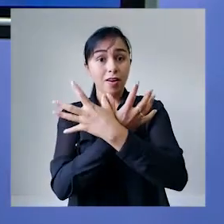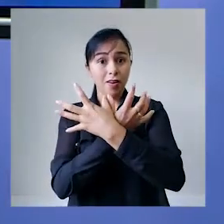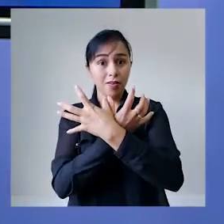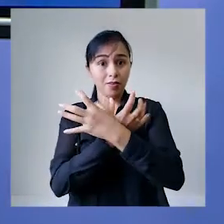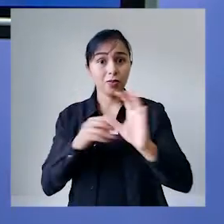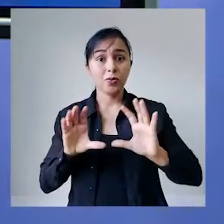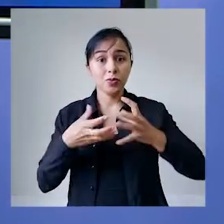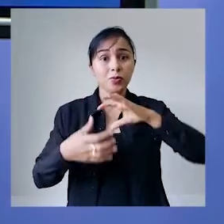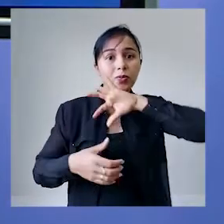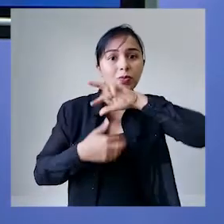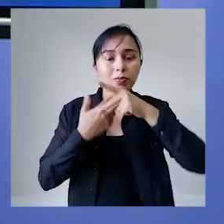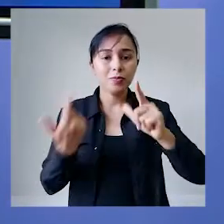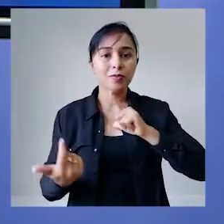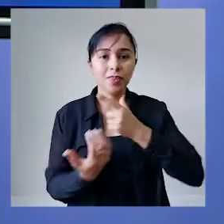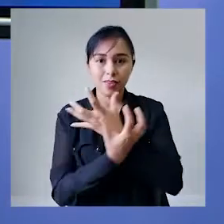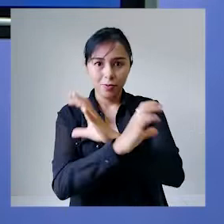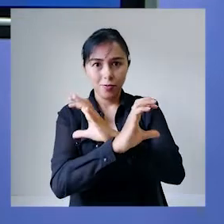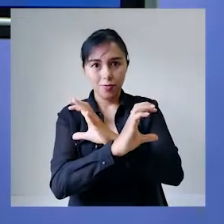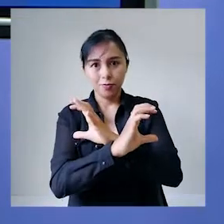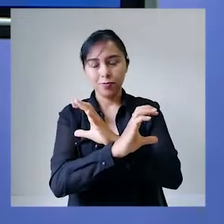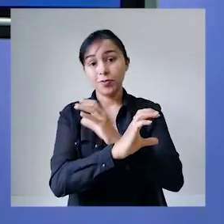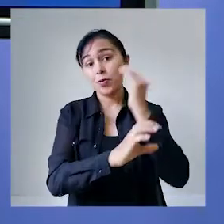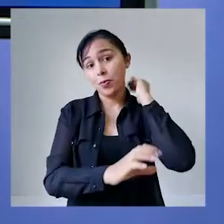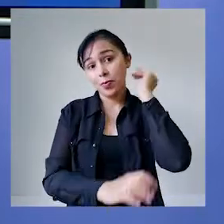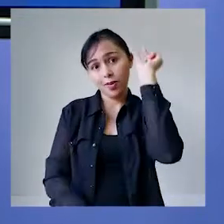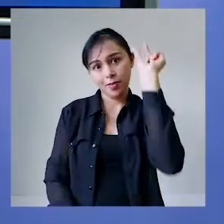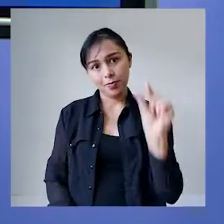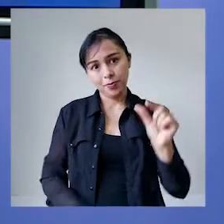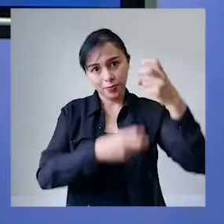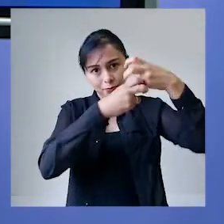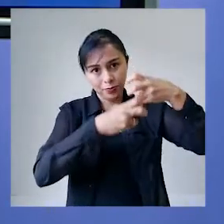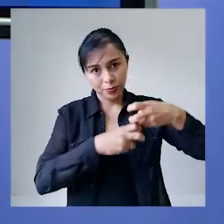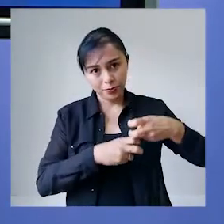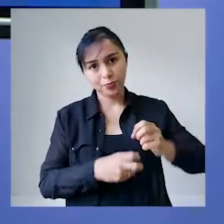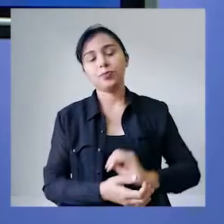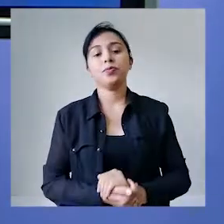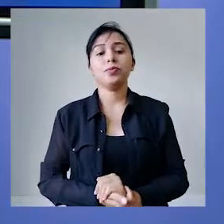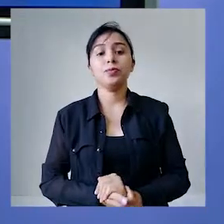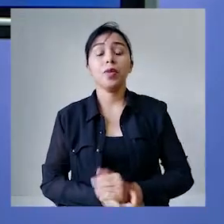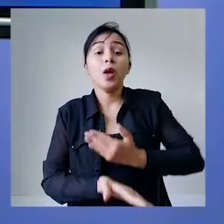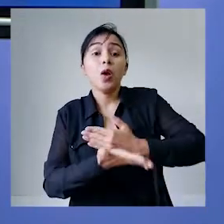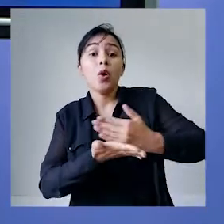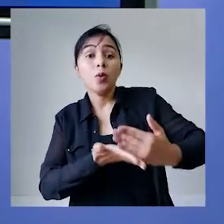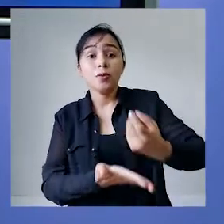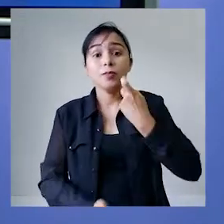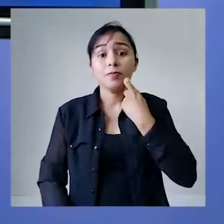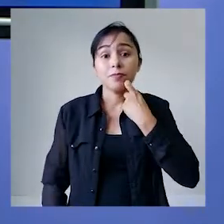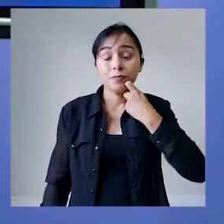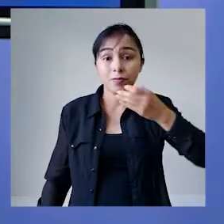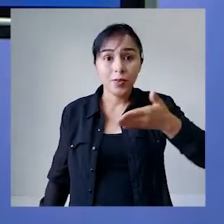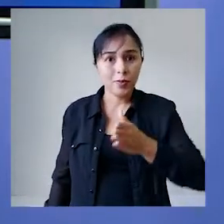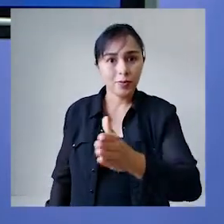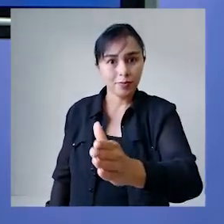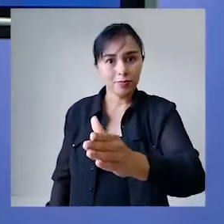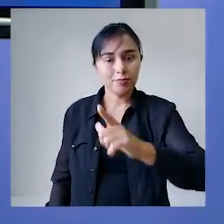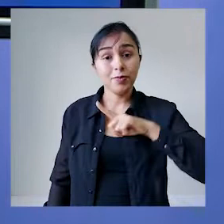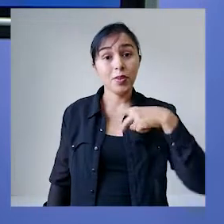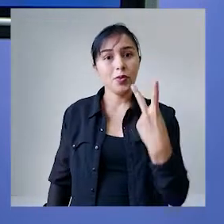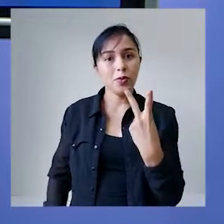vertebrados. Vamos começar pelos peixes. Os peixes se dividem em dois grandes grupos, os